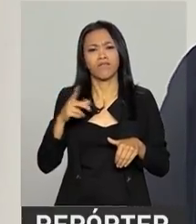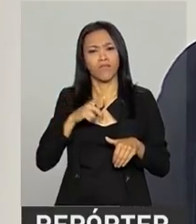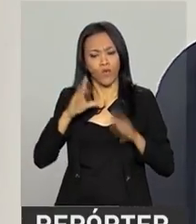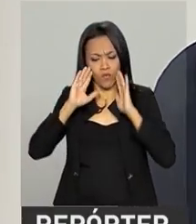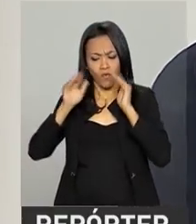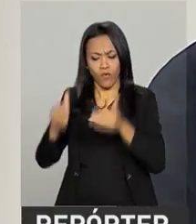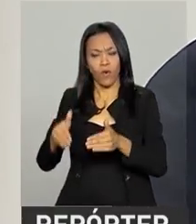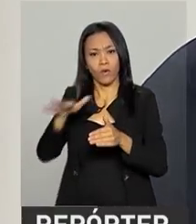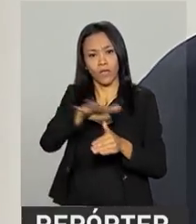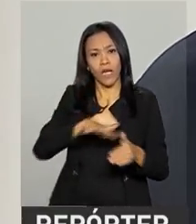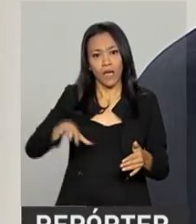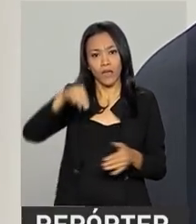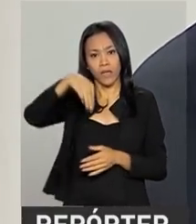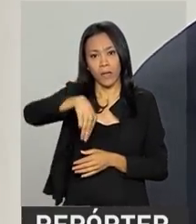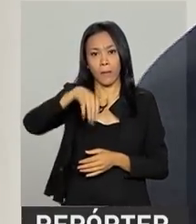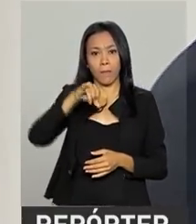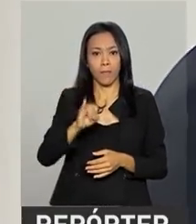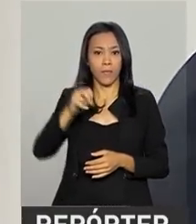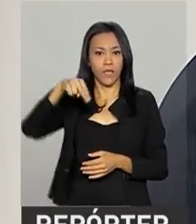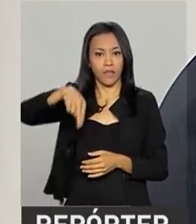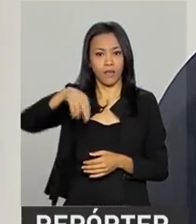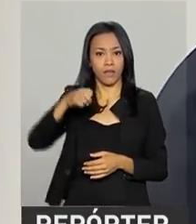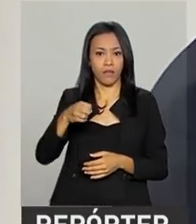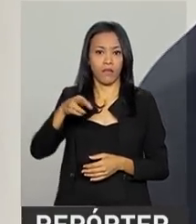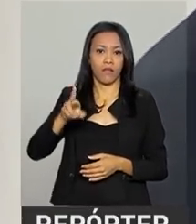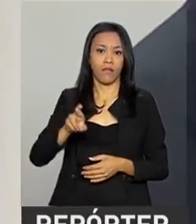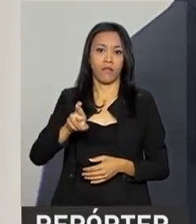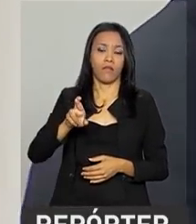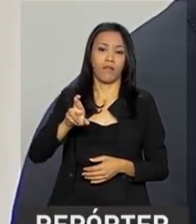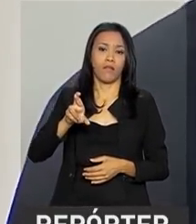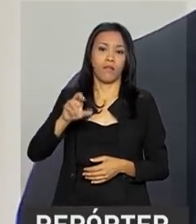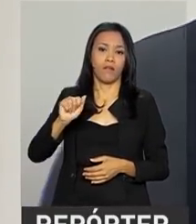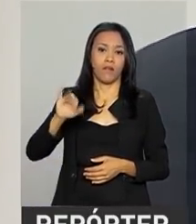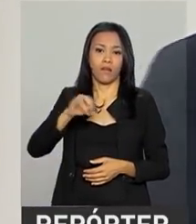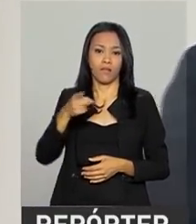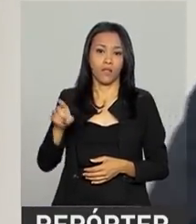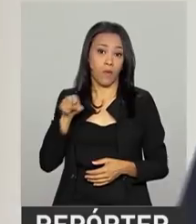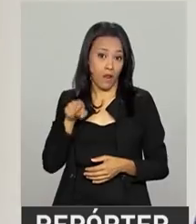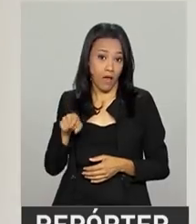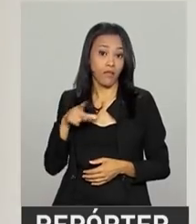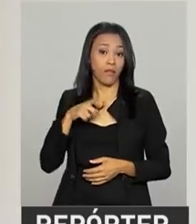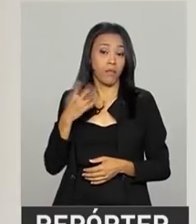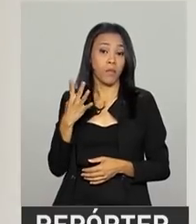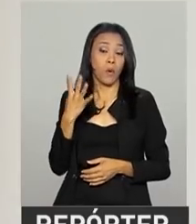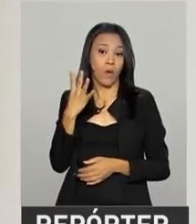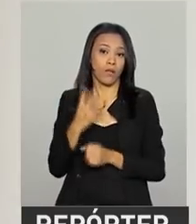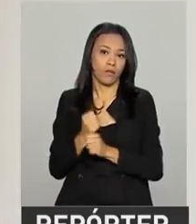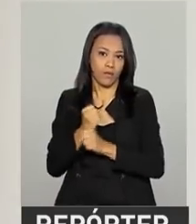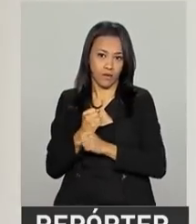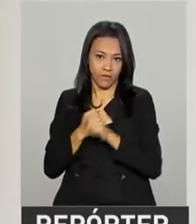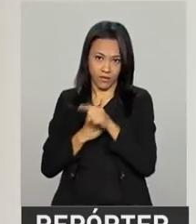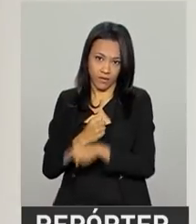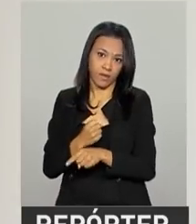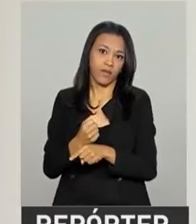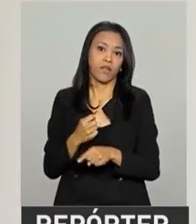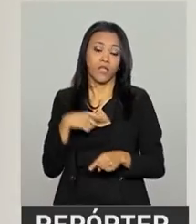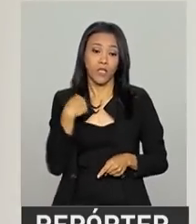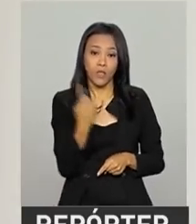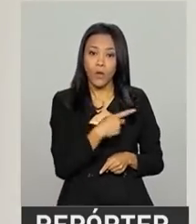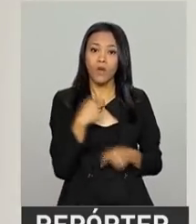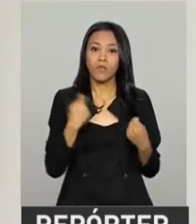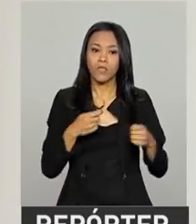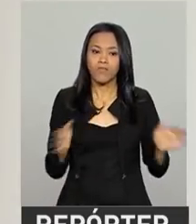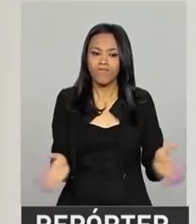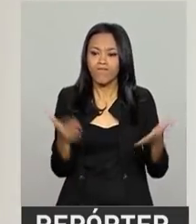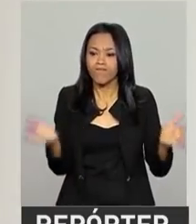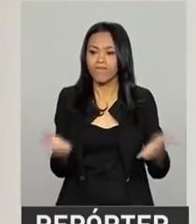esse mesmo período de apenas quatro anos a gente precisa acelerar os nossos processos estimular o setor privado